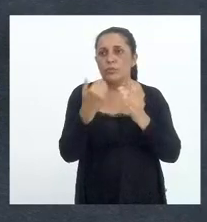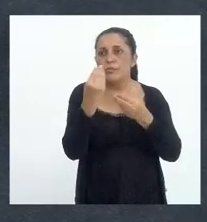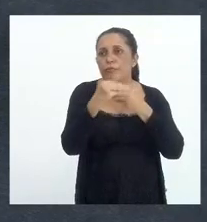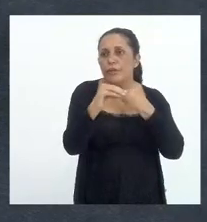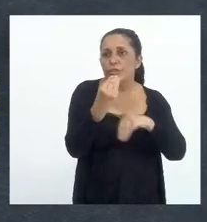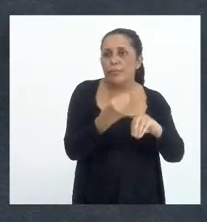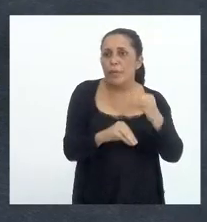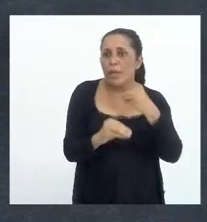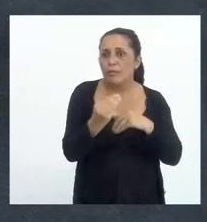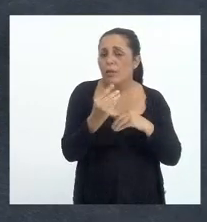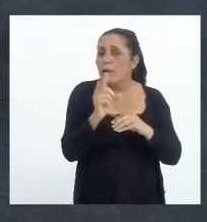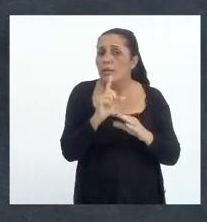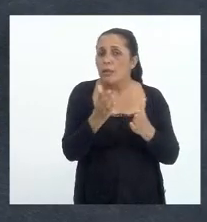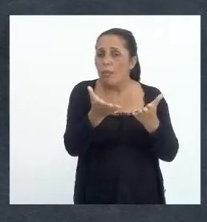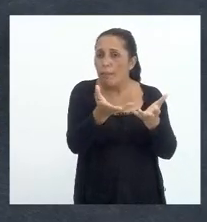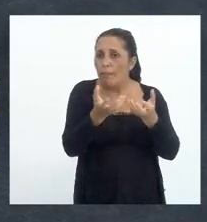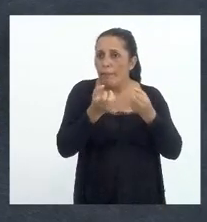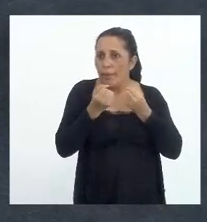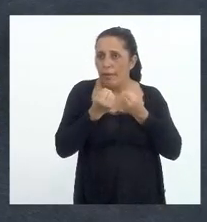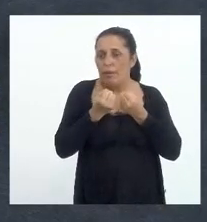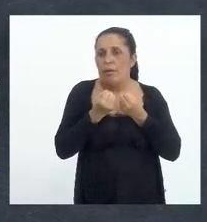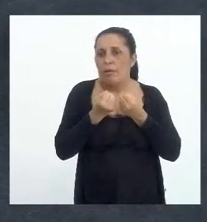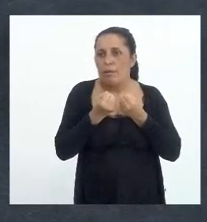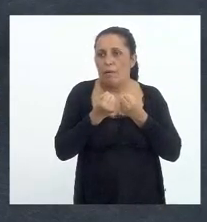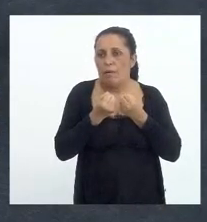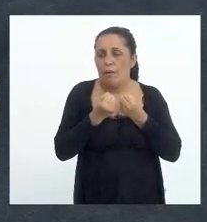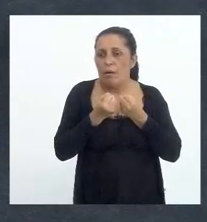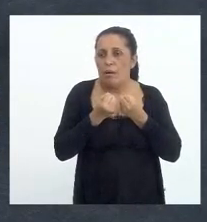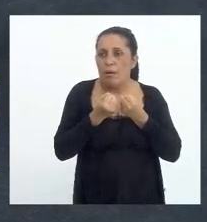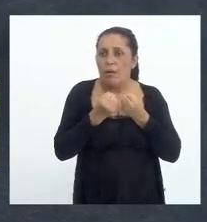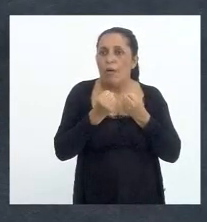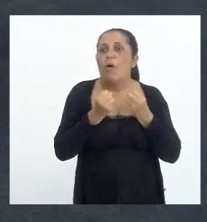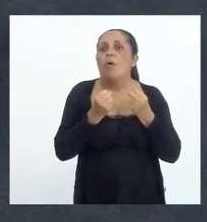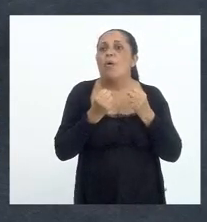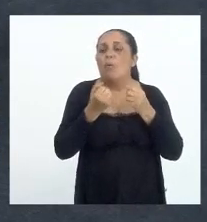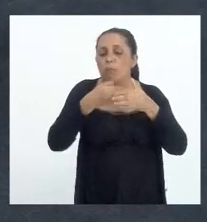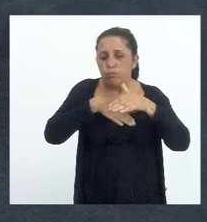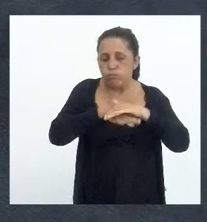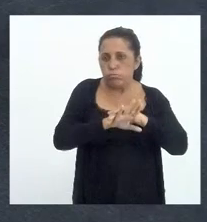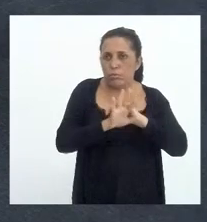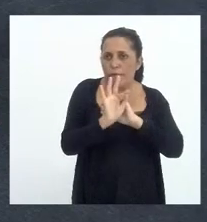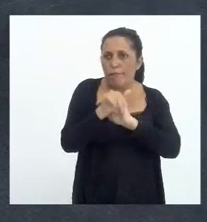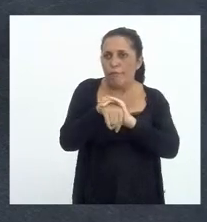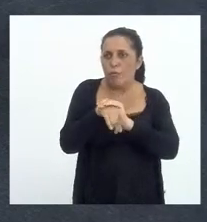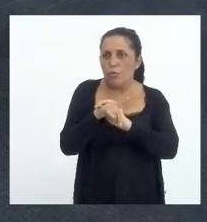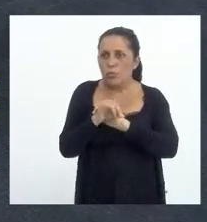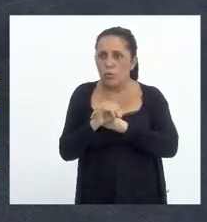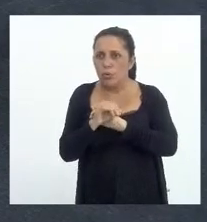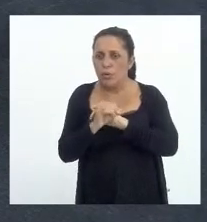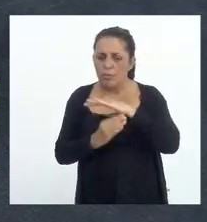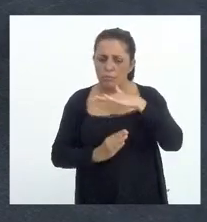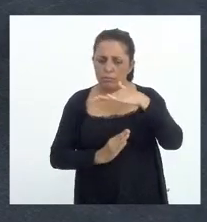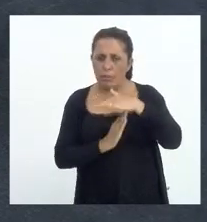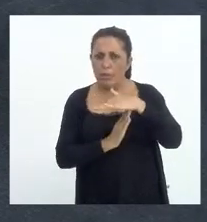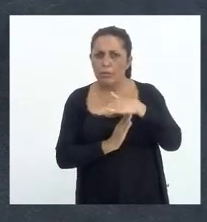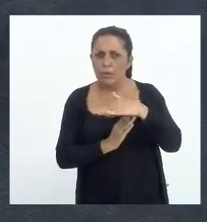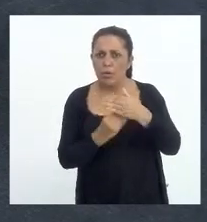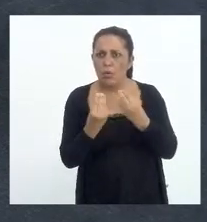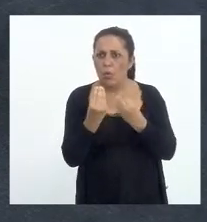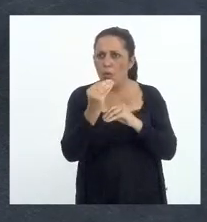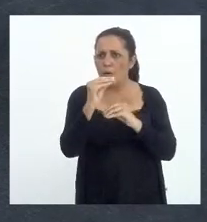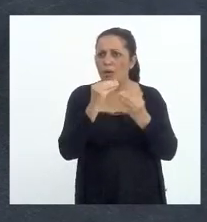fundo de administração fazendária, o FAF, na exceção ao teto, é colocar o Estado do Rio de Janeiro em